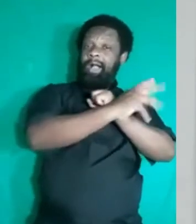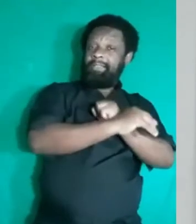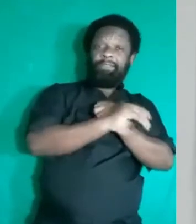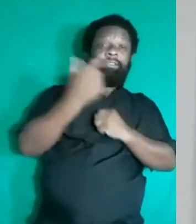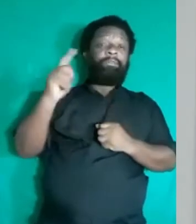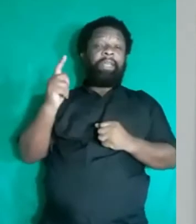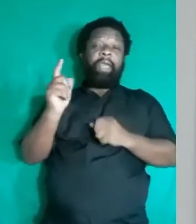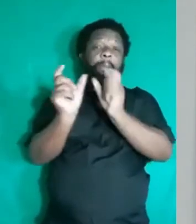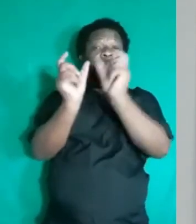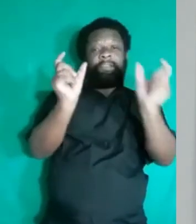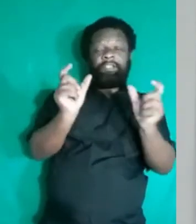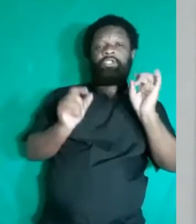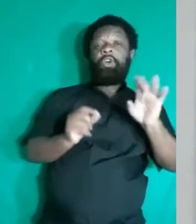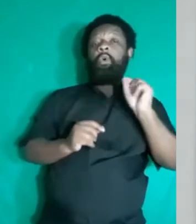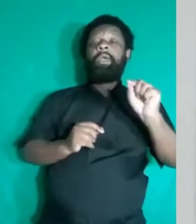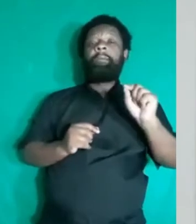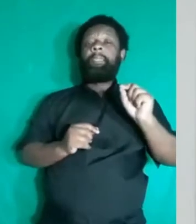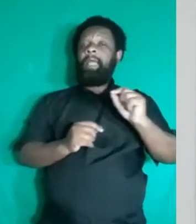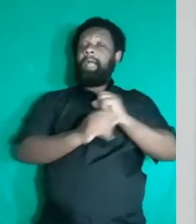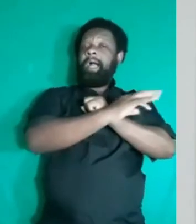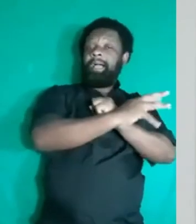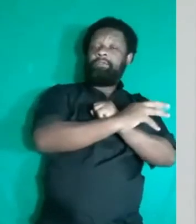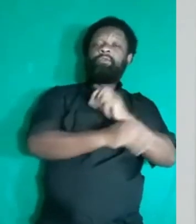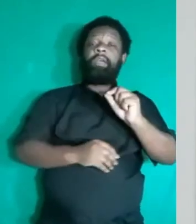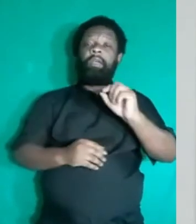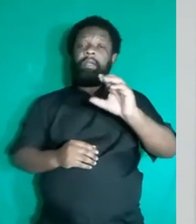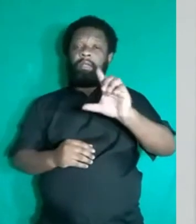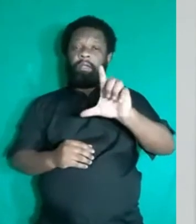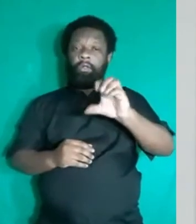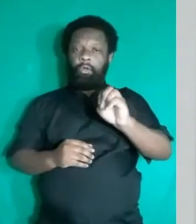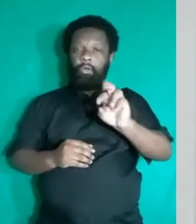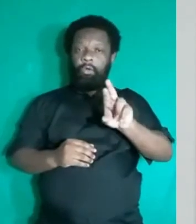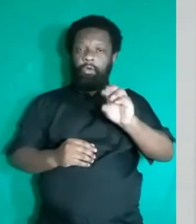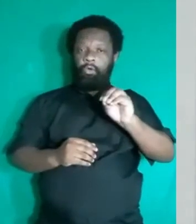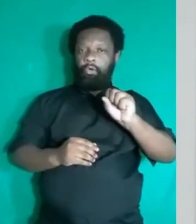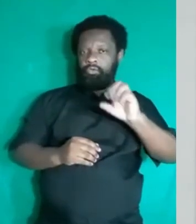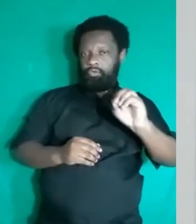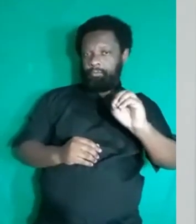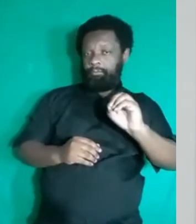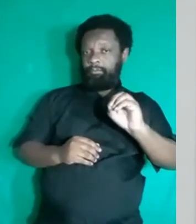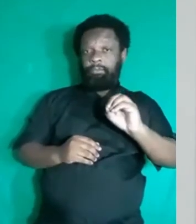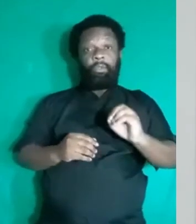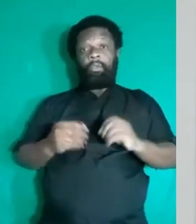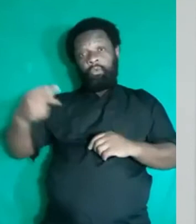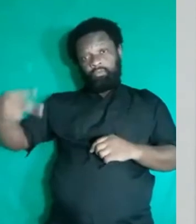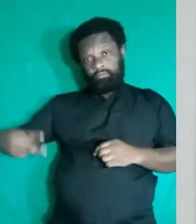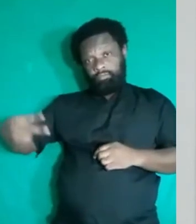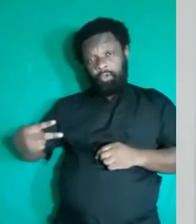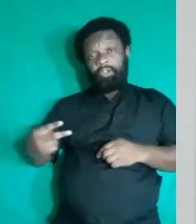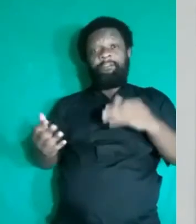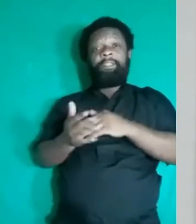oso, hipocloroso. Esse é o ácido que não tem o prefixo, então ele só é o ácido cloroso.